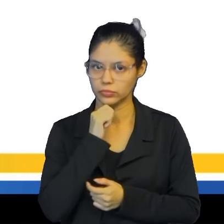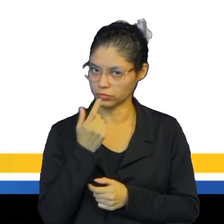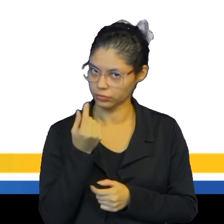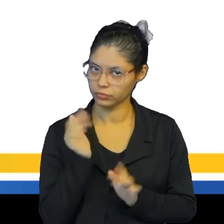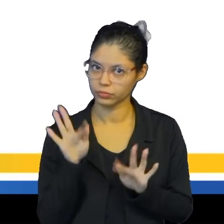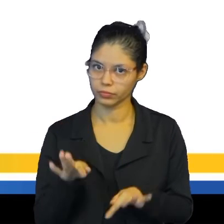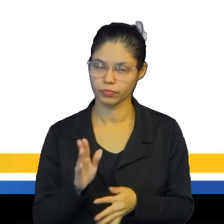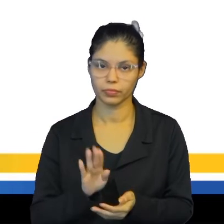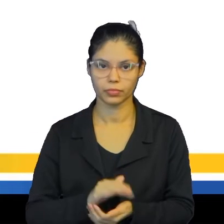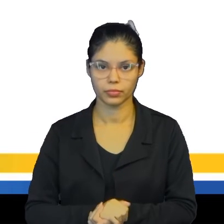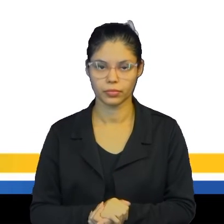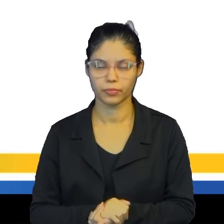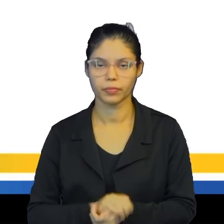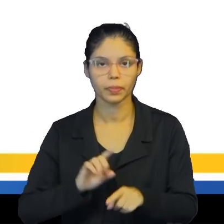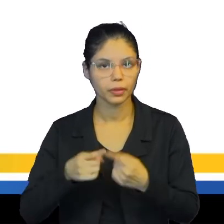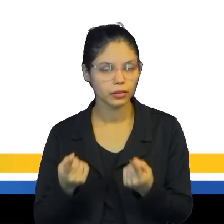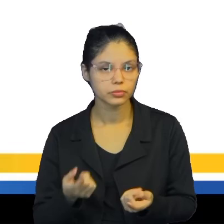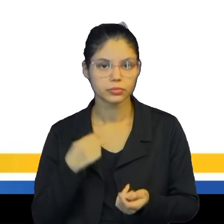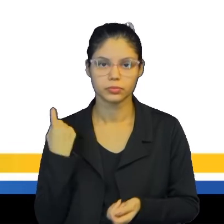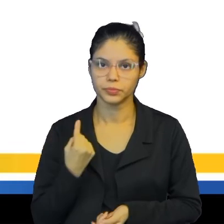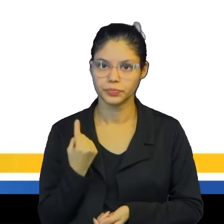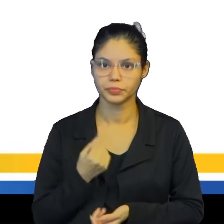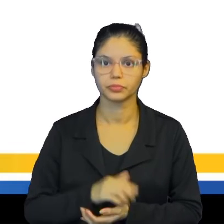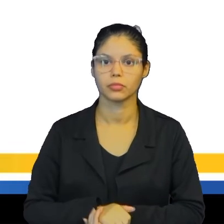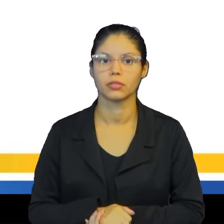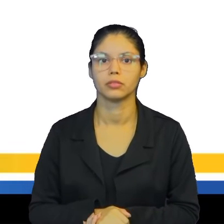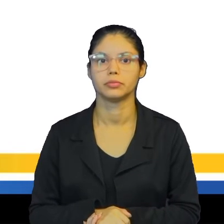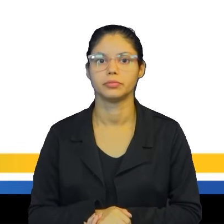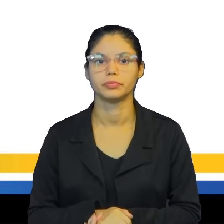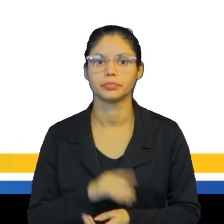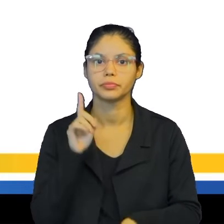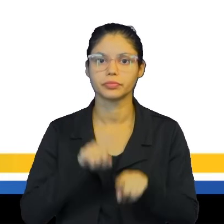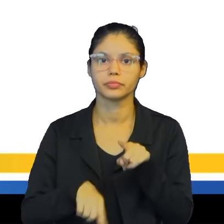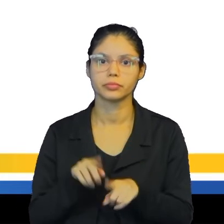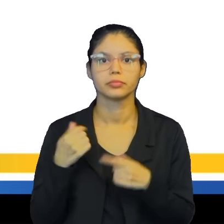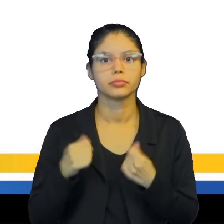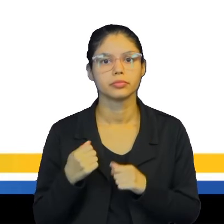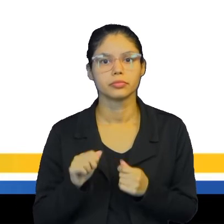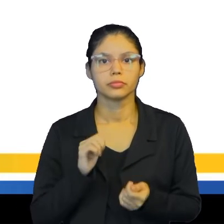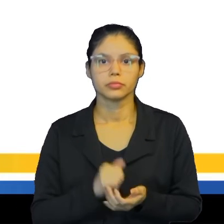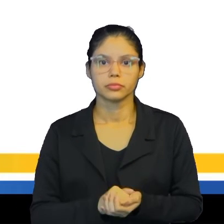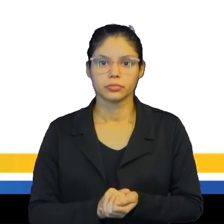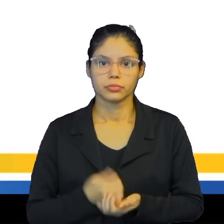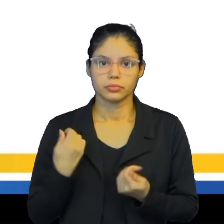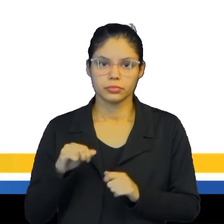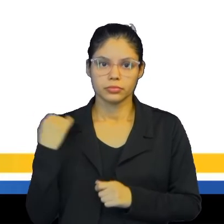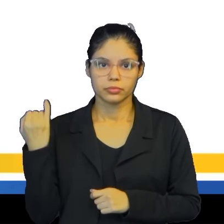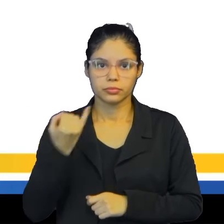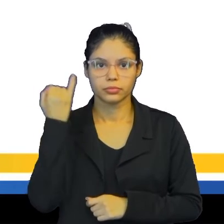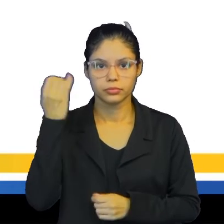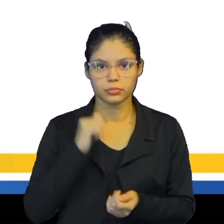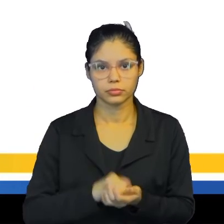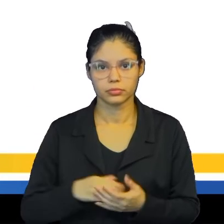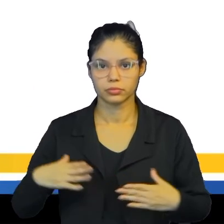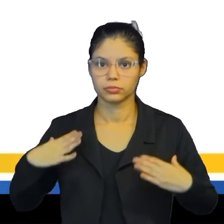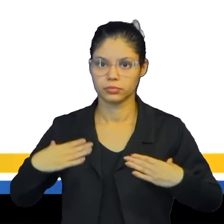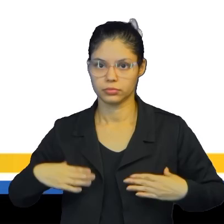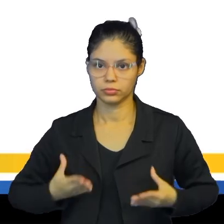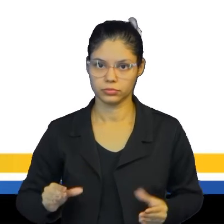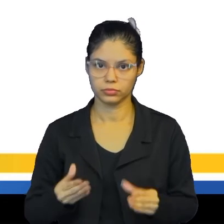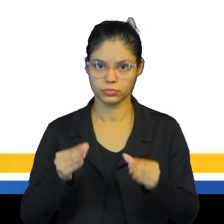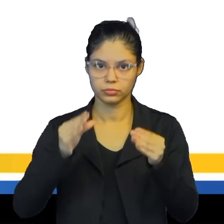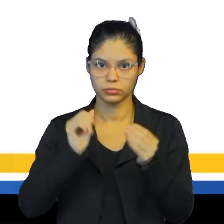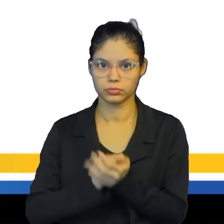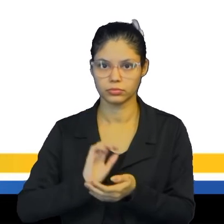custo final da peça, mas é uma peça única, né? Os materiais necessários para a moulagem, especialmente os manequins, são mais